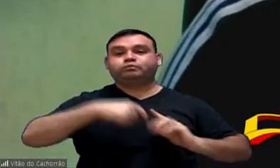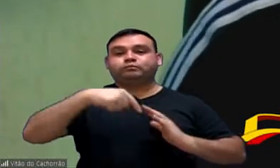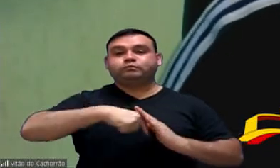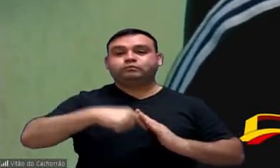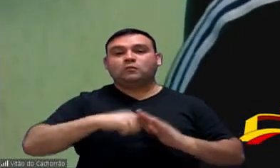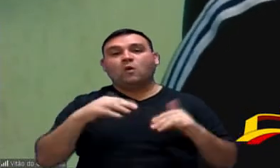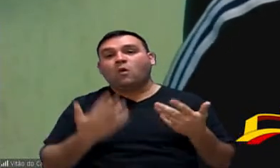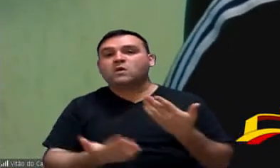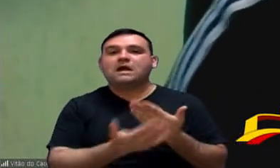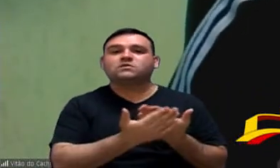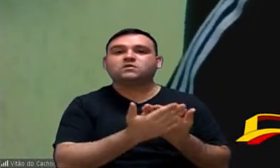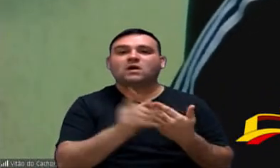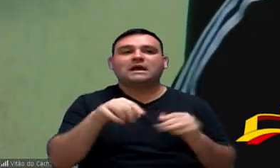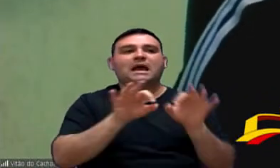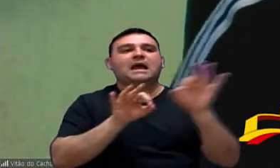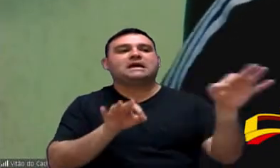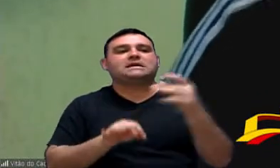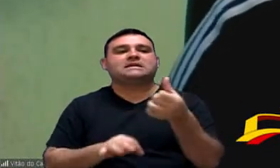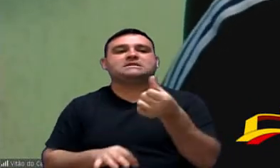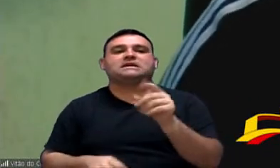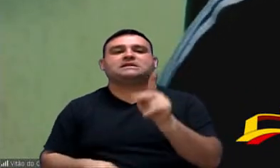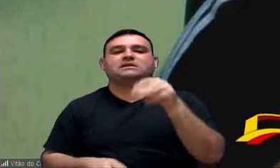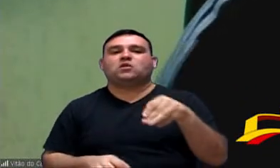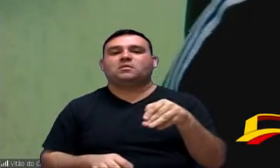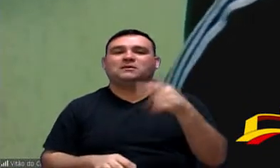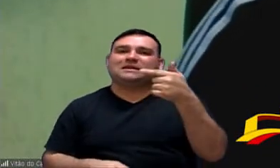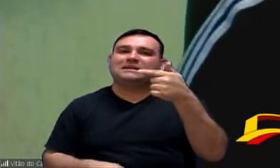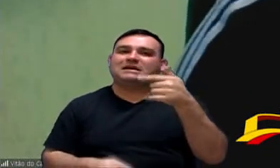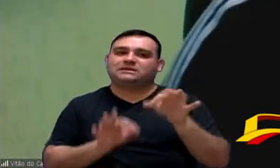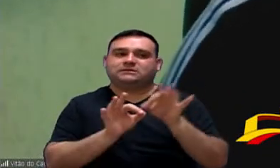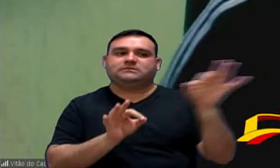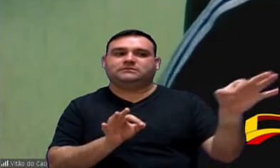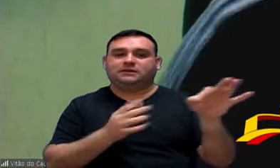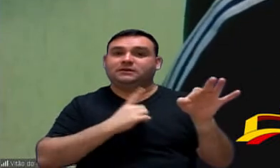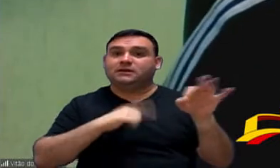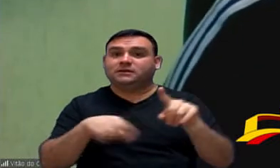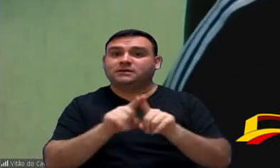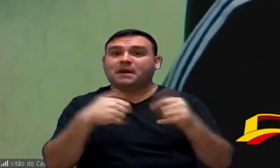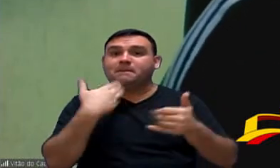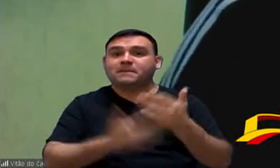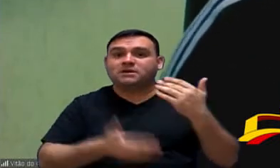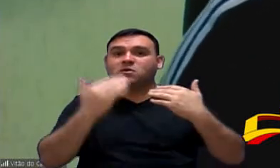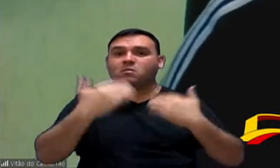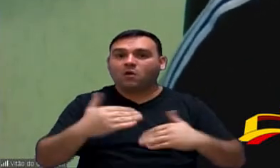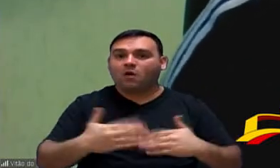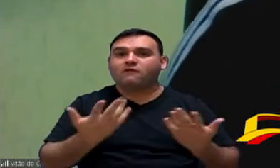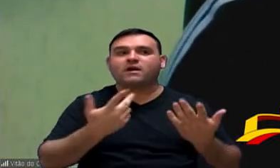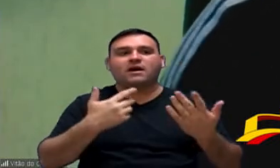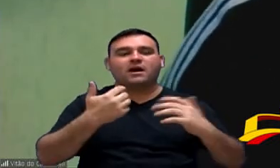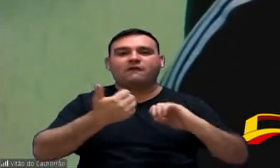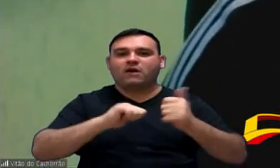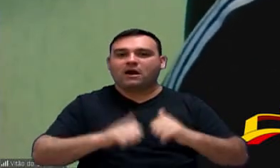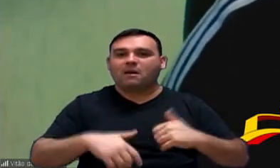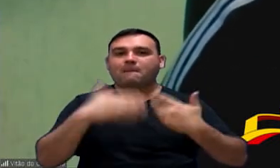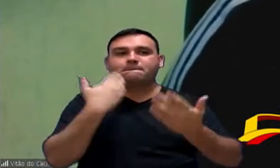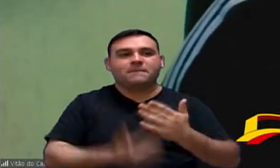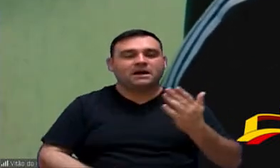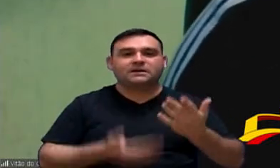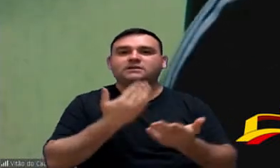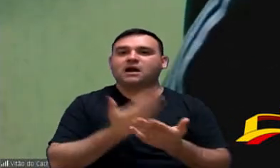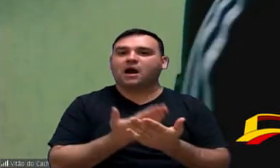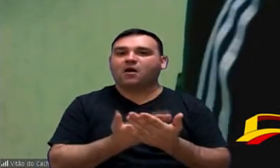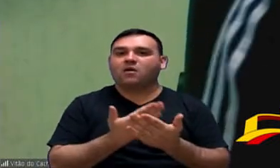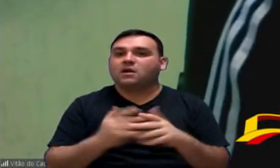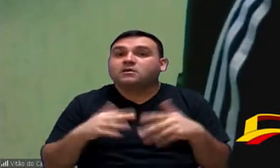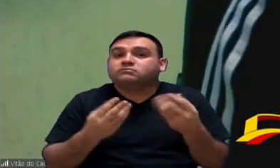por exemplo, no Caguaçu, é 6,5 km, 7 km. Perde prova quando está tendo aula, perde prova, perde aula.